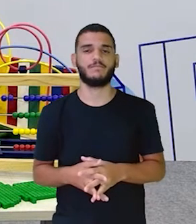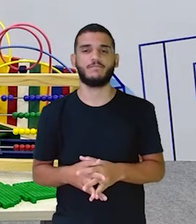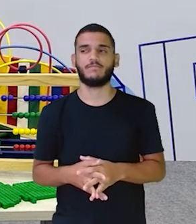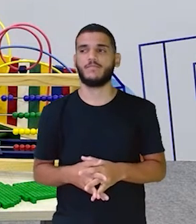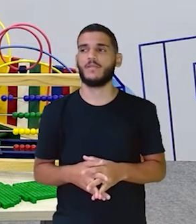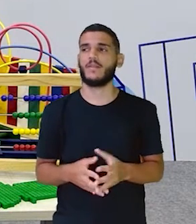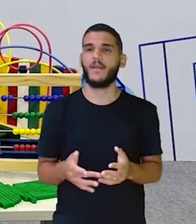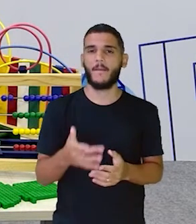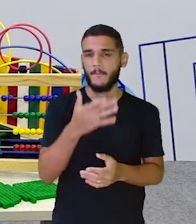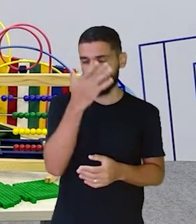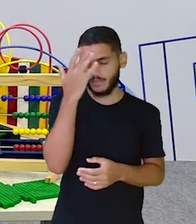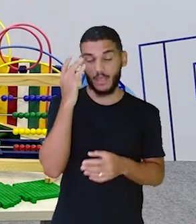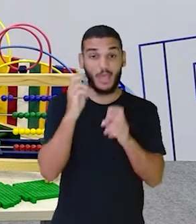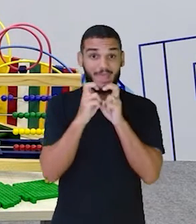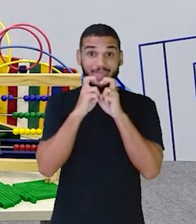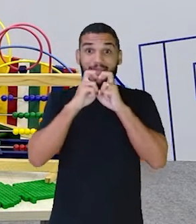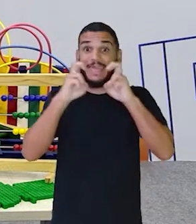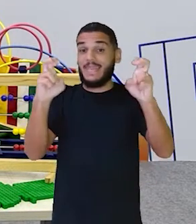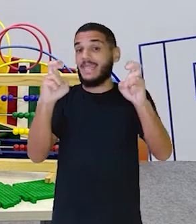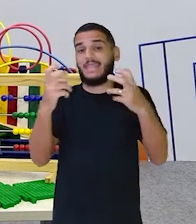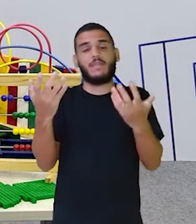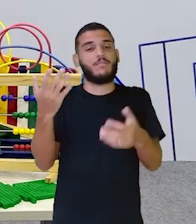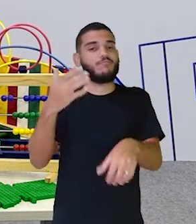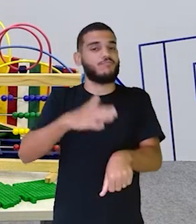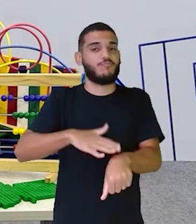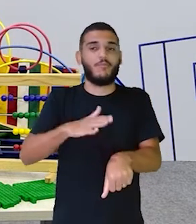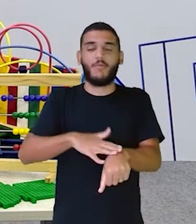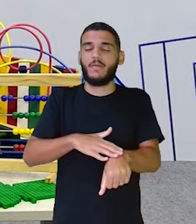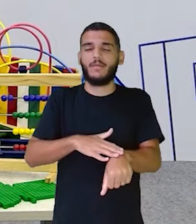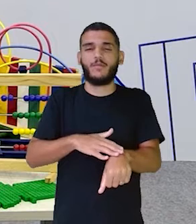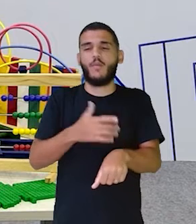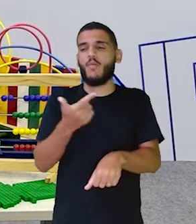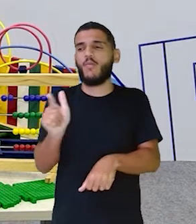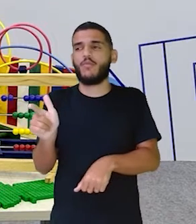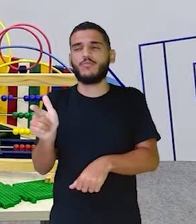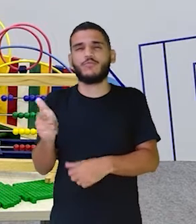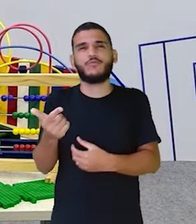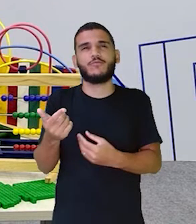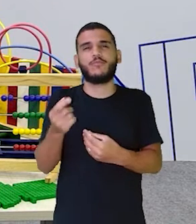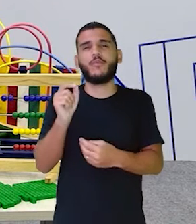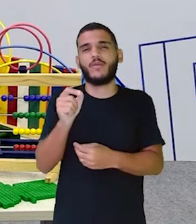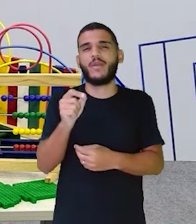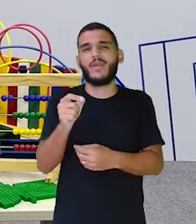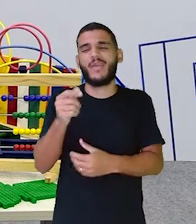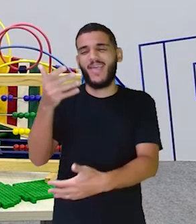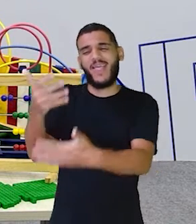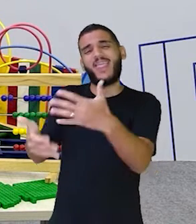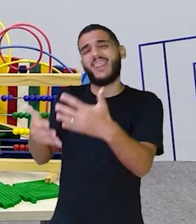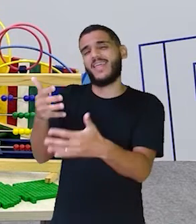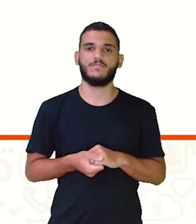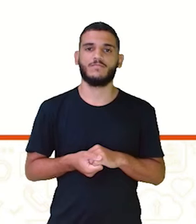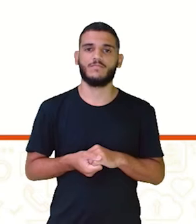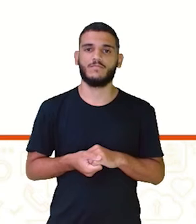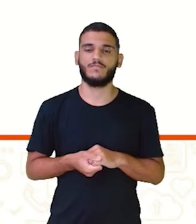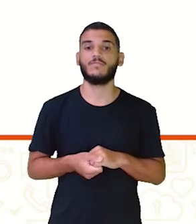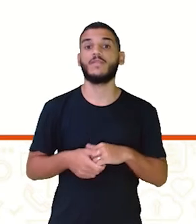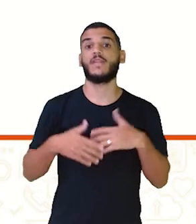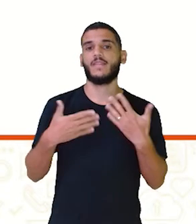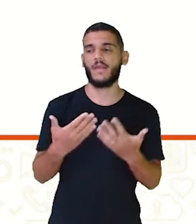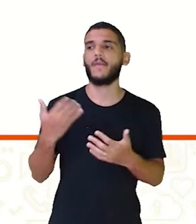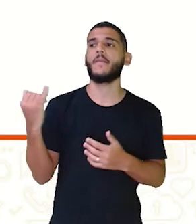gritam numa atividade como essa, o outro já entende que aquele grito está atrapalhando a concentração. É